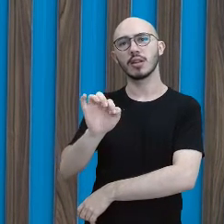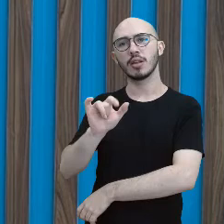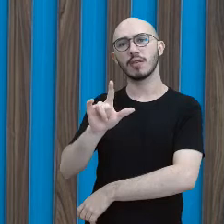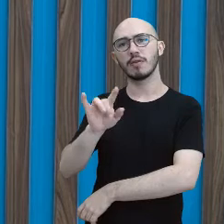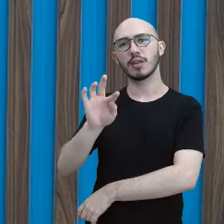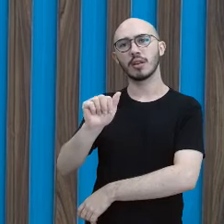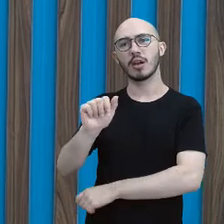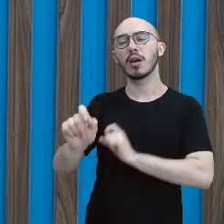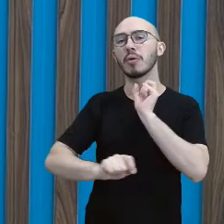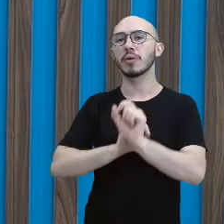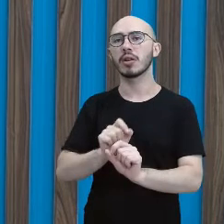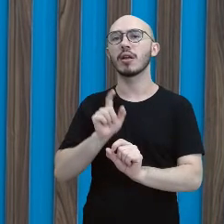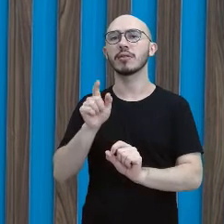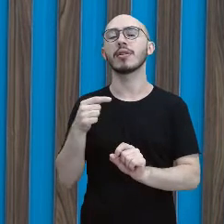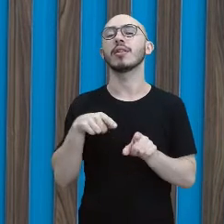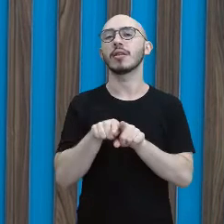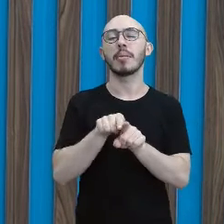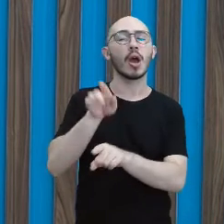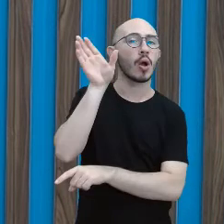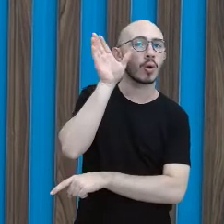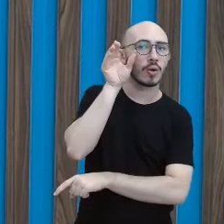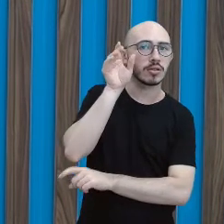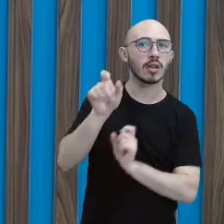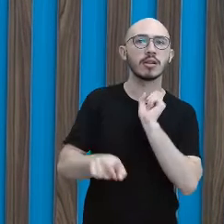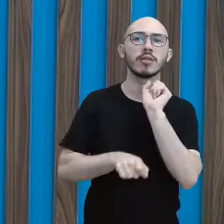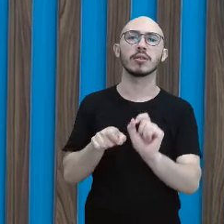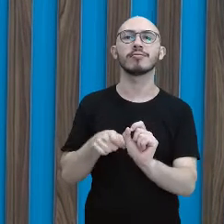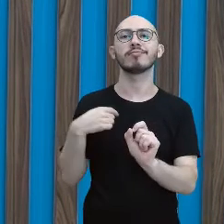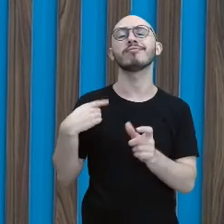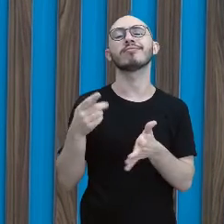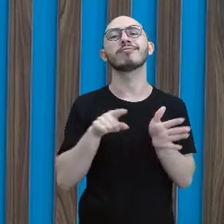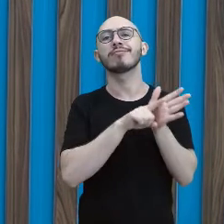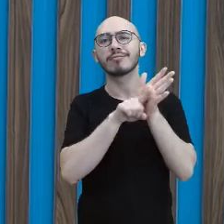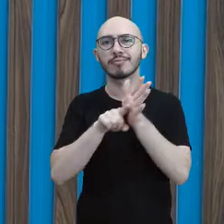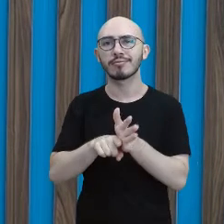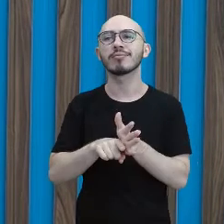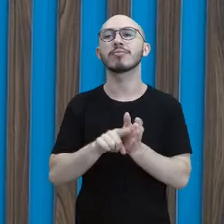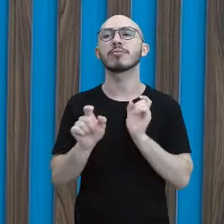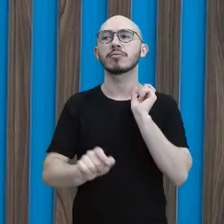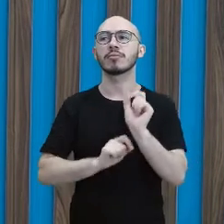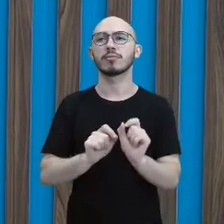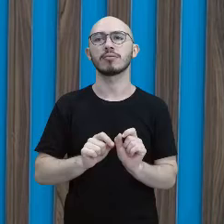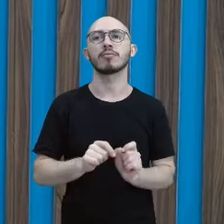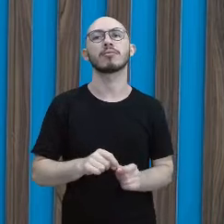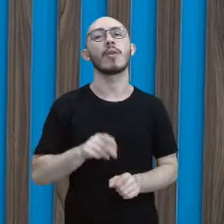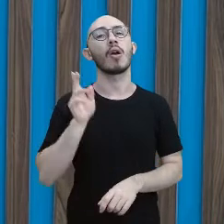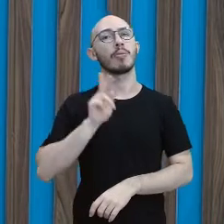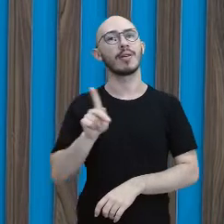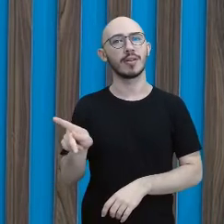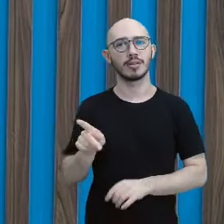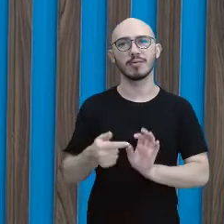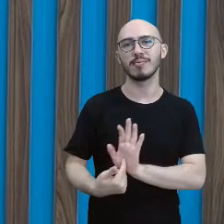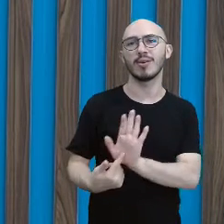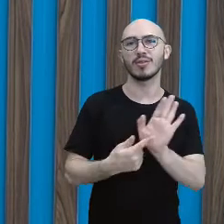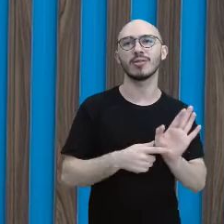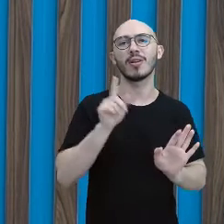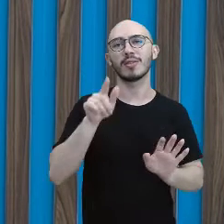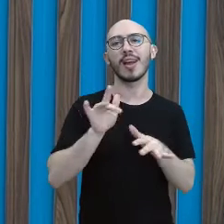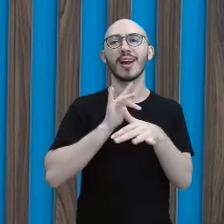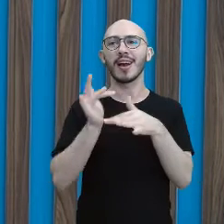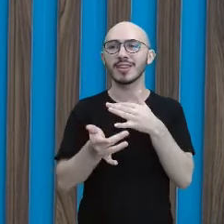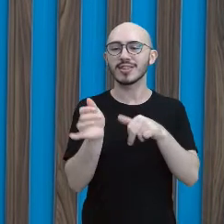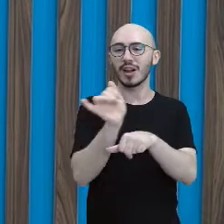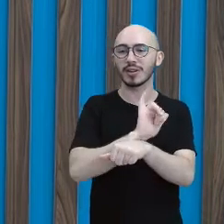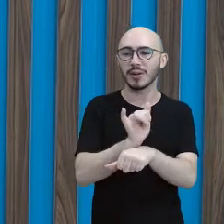Ainda falando sobre a questão da curiosidade, eu estava buscando aqui a ideia do infográfico, o Tiago colocou esse momento da rede social do YouTube,